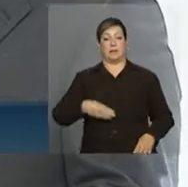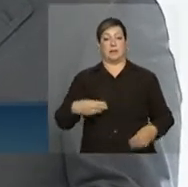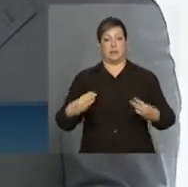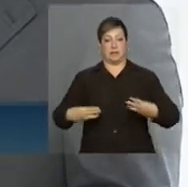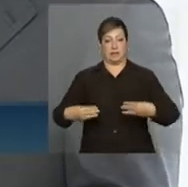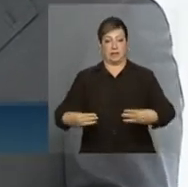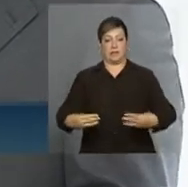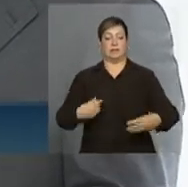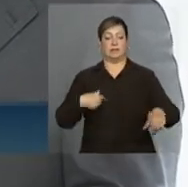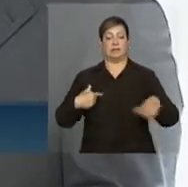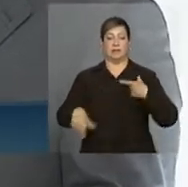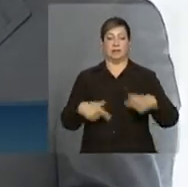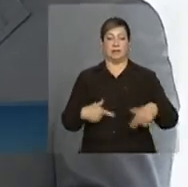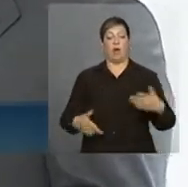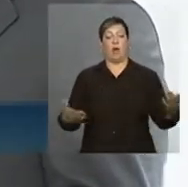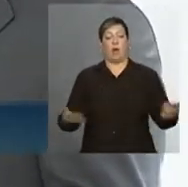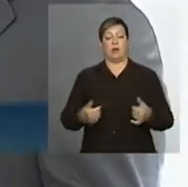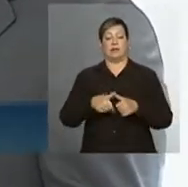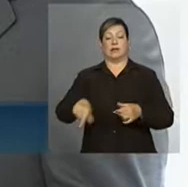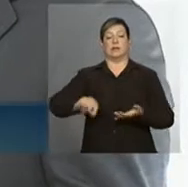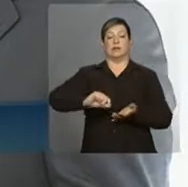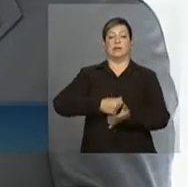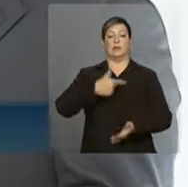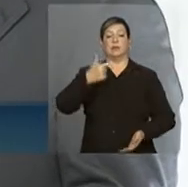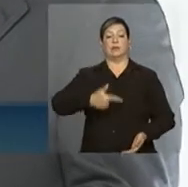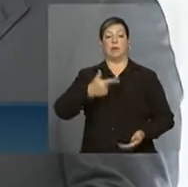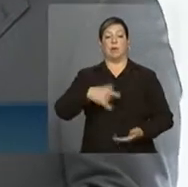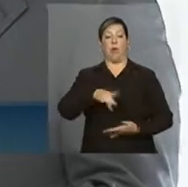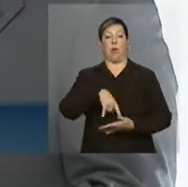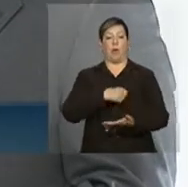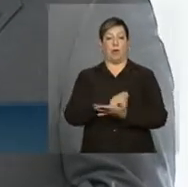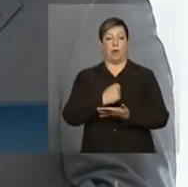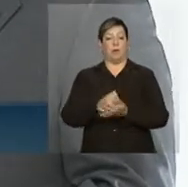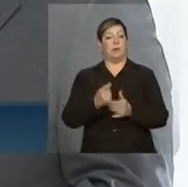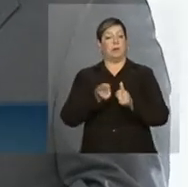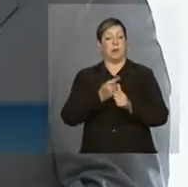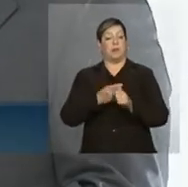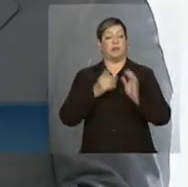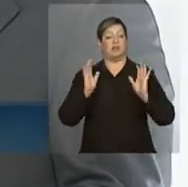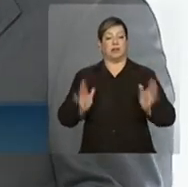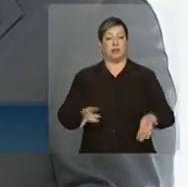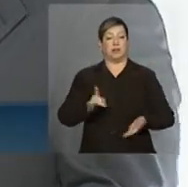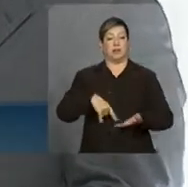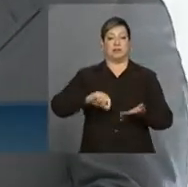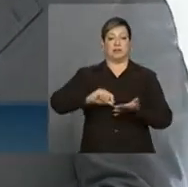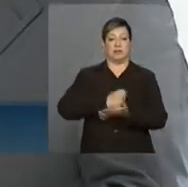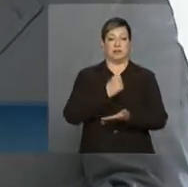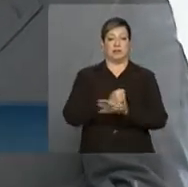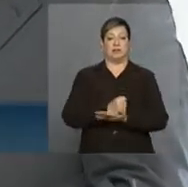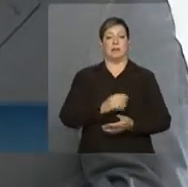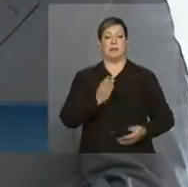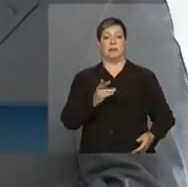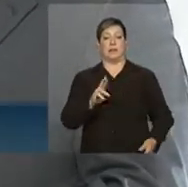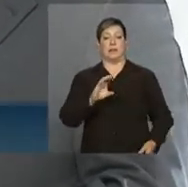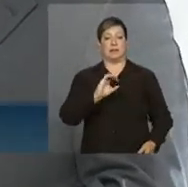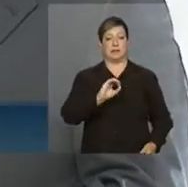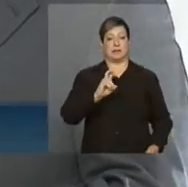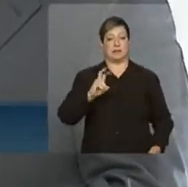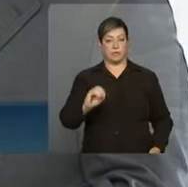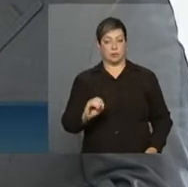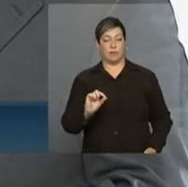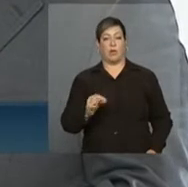hoje estamos aqui assinando o segundo contrato. O primeiro já foi assinado da BR-050, com